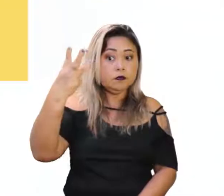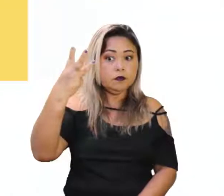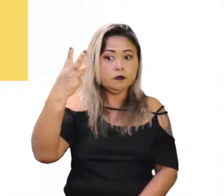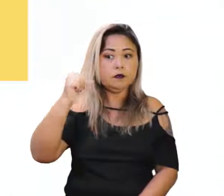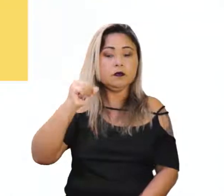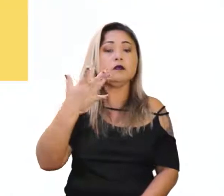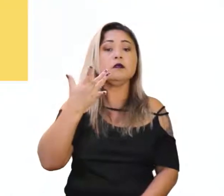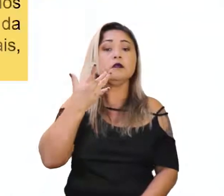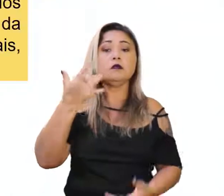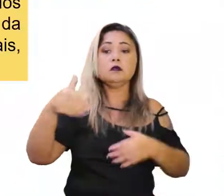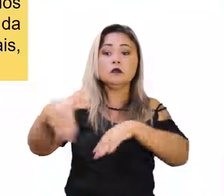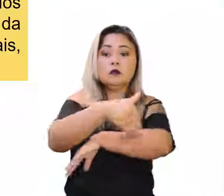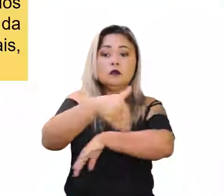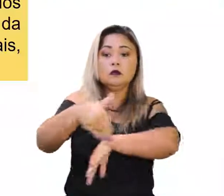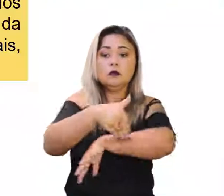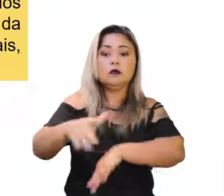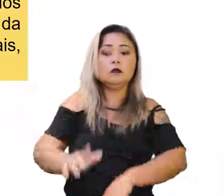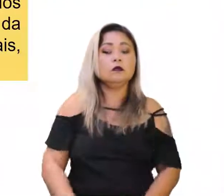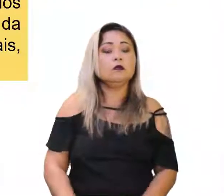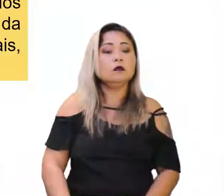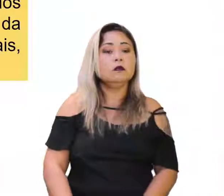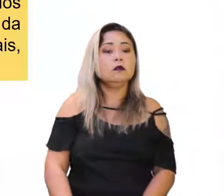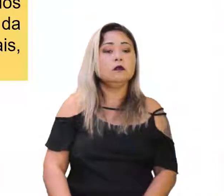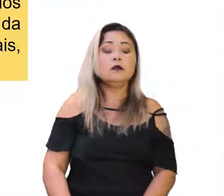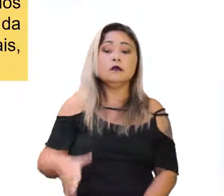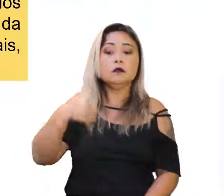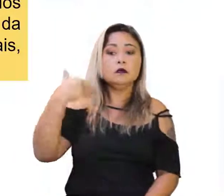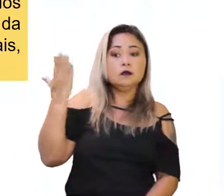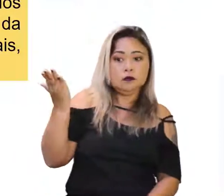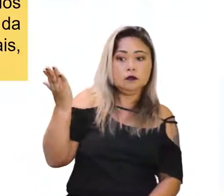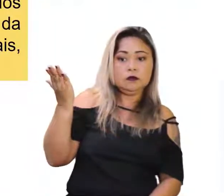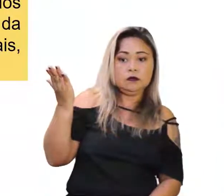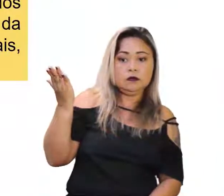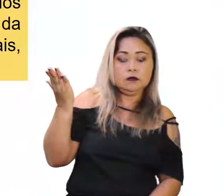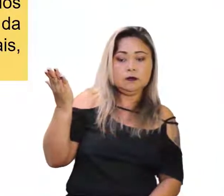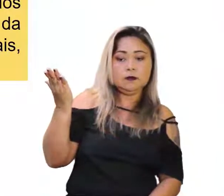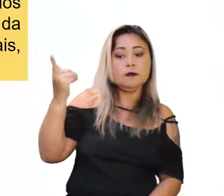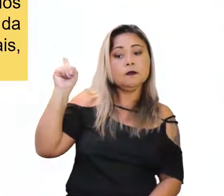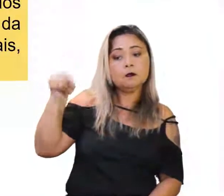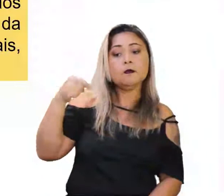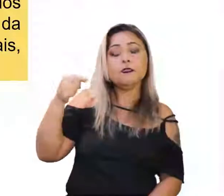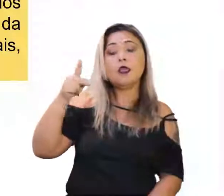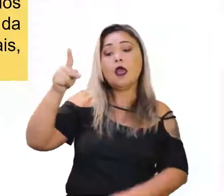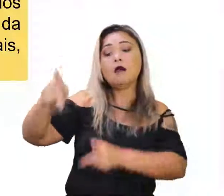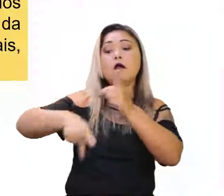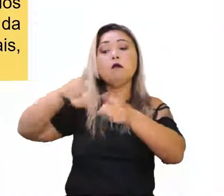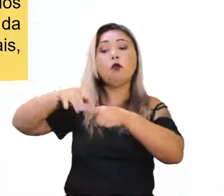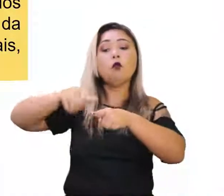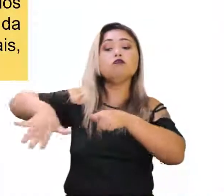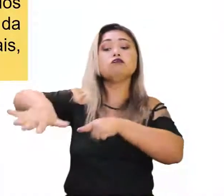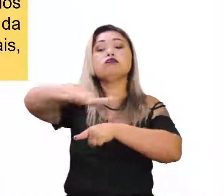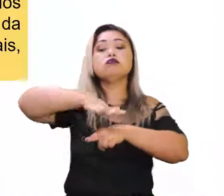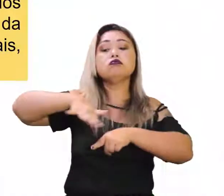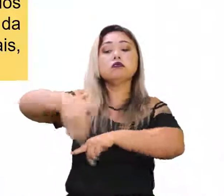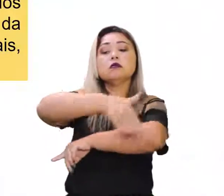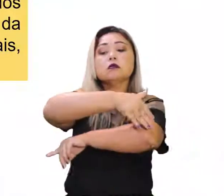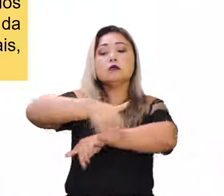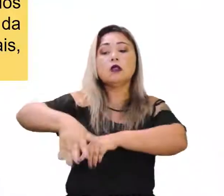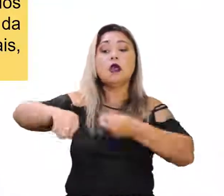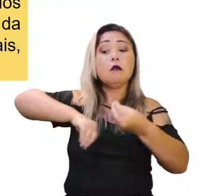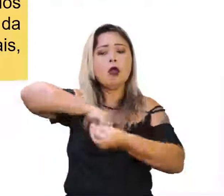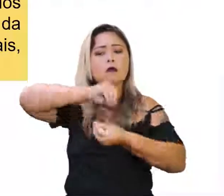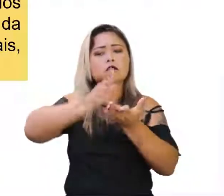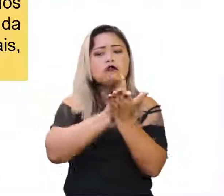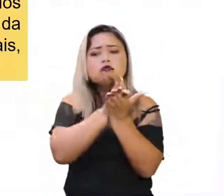que é teatro de rua. Pois é, mais uma forma de teatro, né? O teatro popular de rua é uma arte